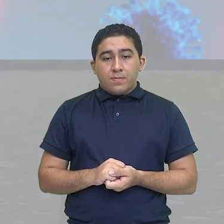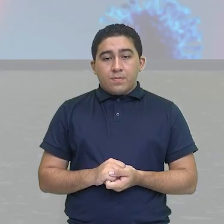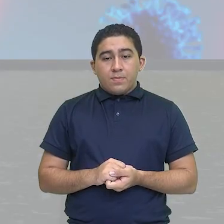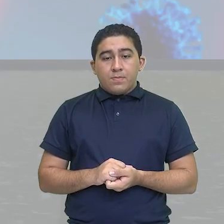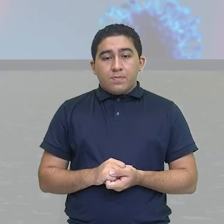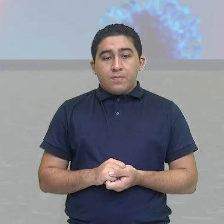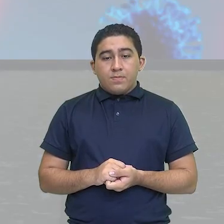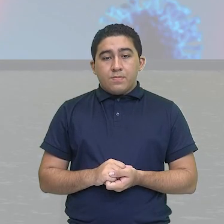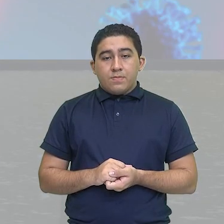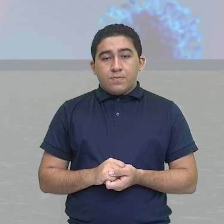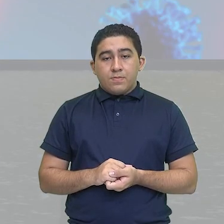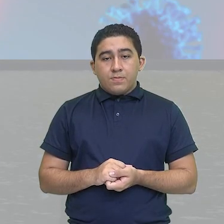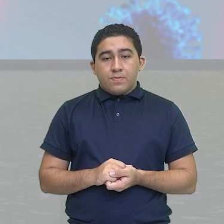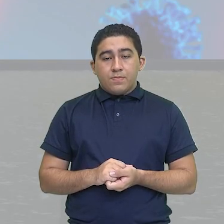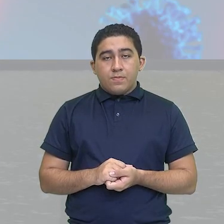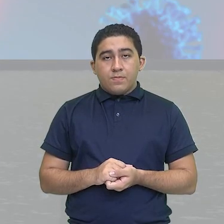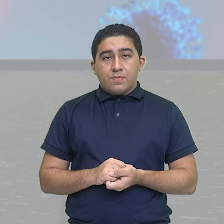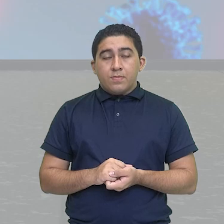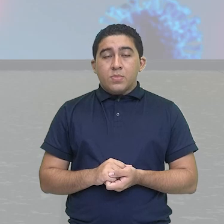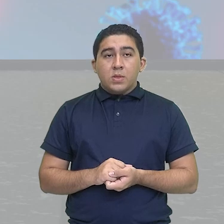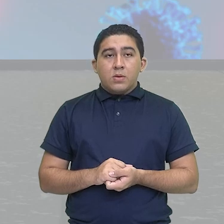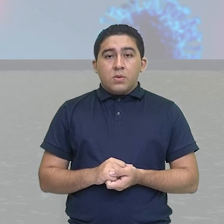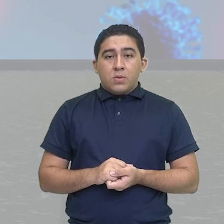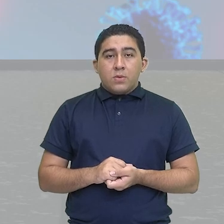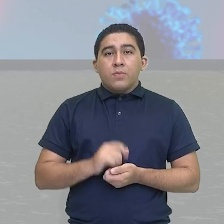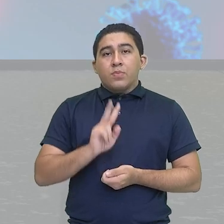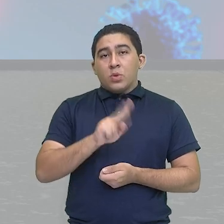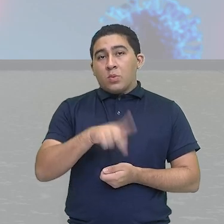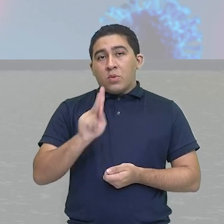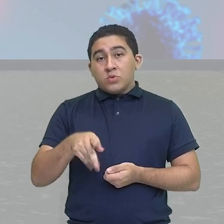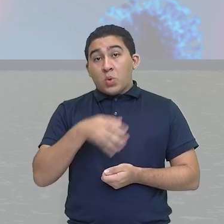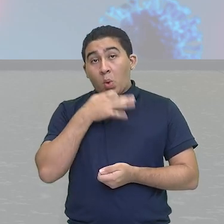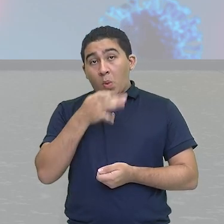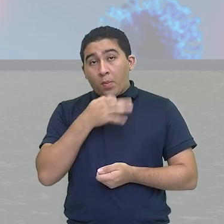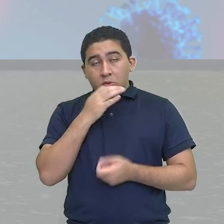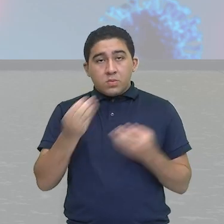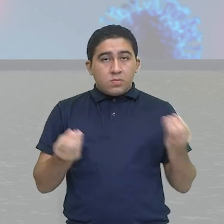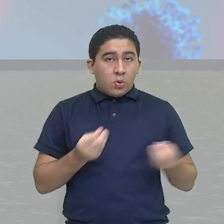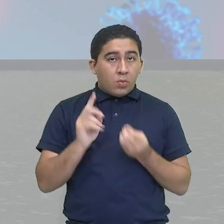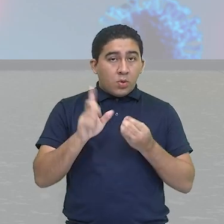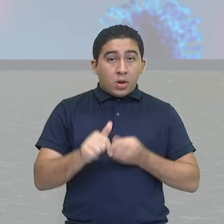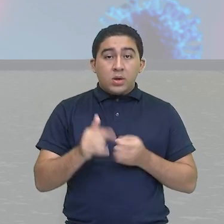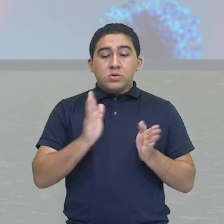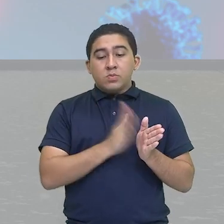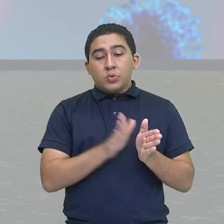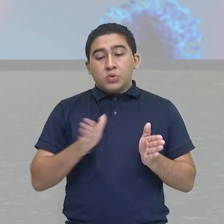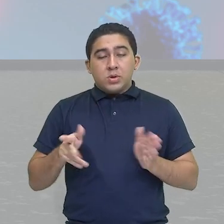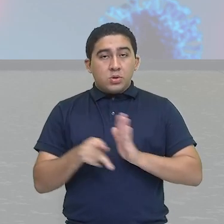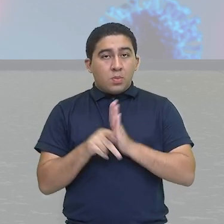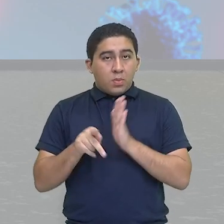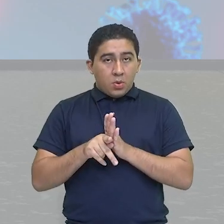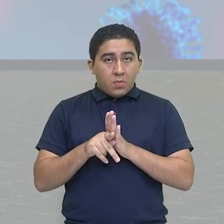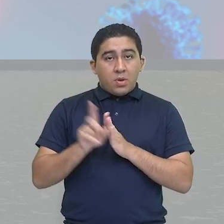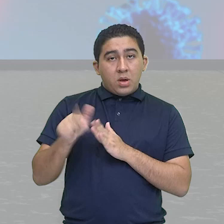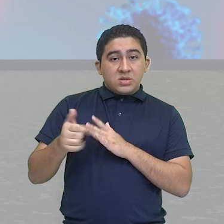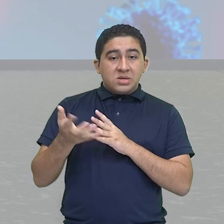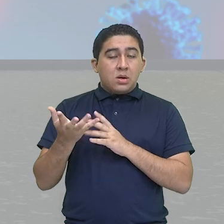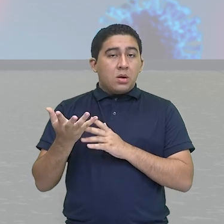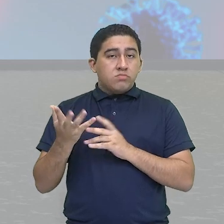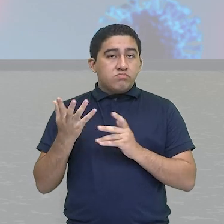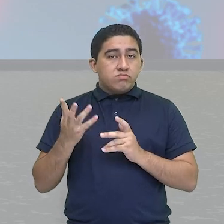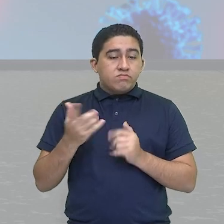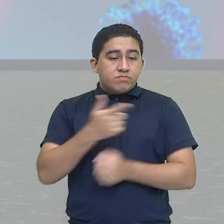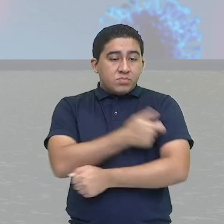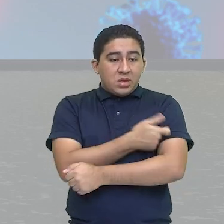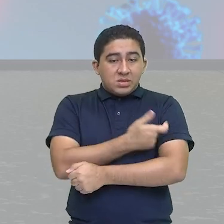Olha só, aí o professor Ian, ele comentou aí como foi esse processo, né, lá da revolta da vacina. E